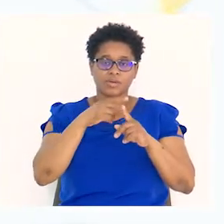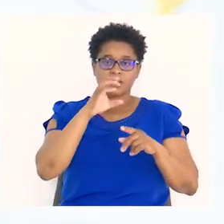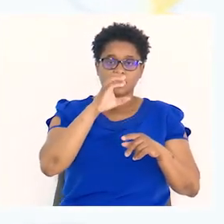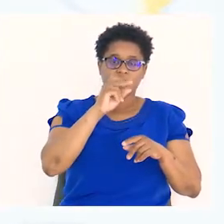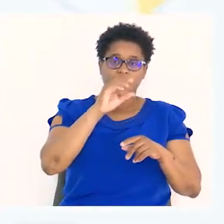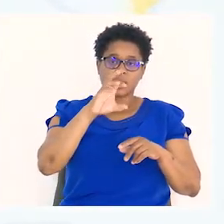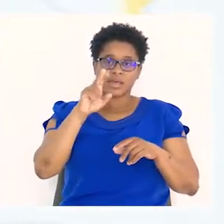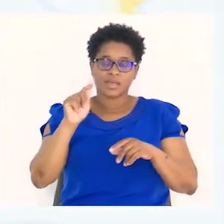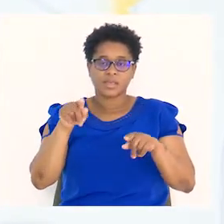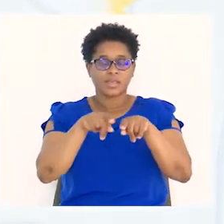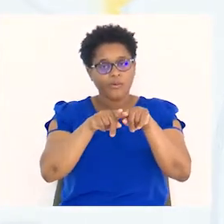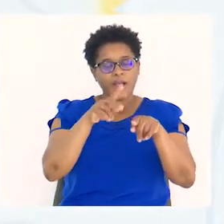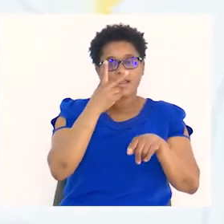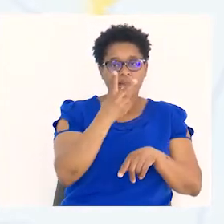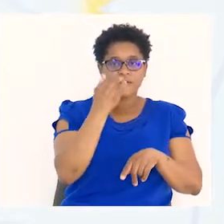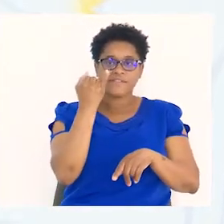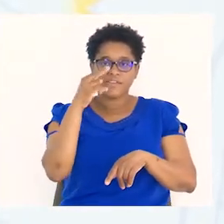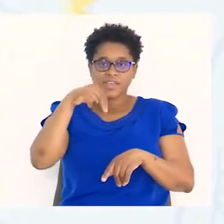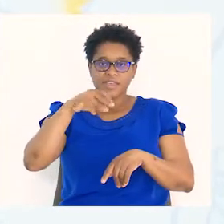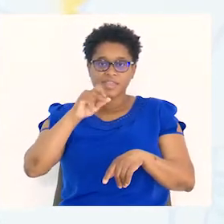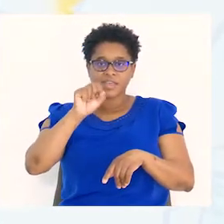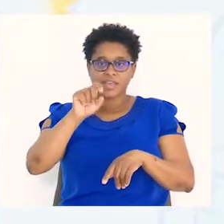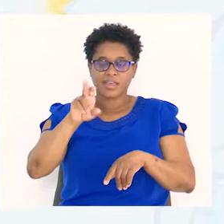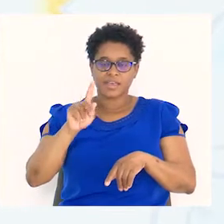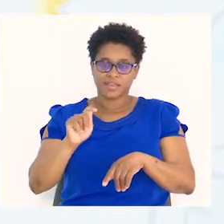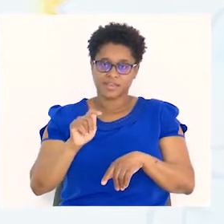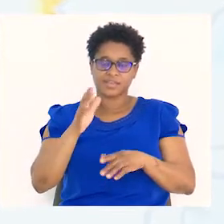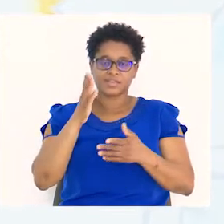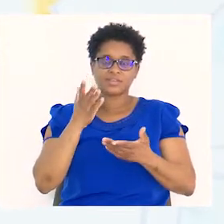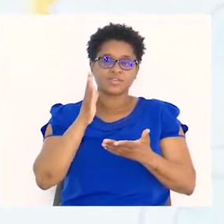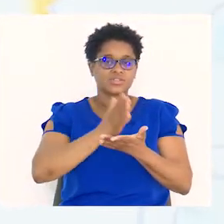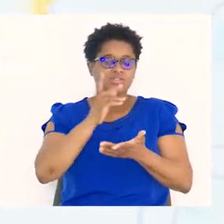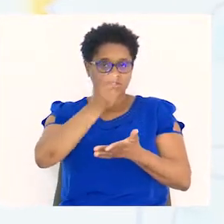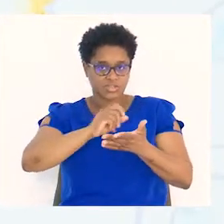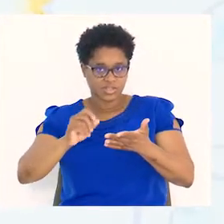fazer? Vinhos acres vai dar vinagres.